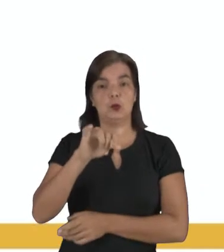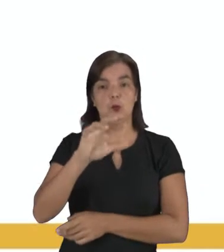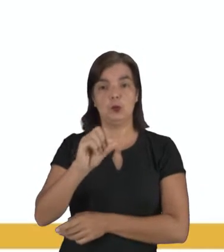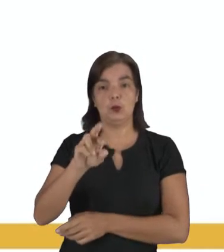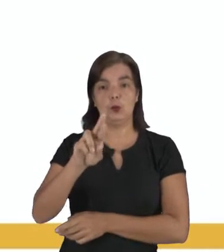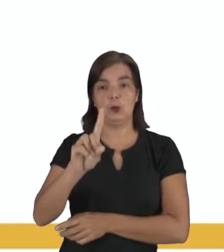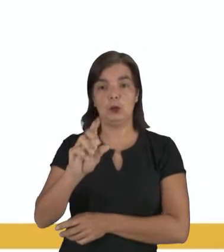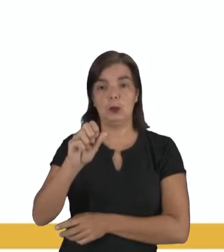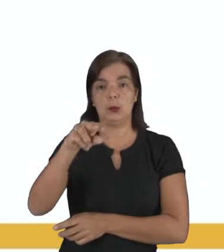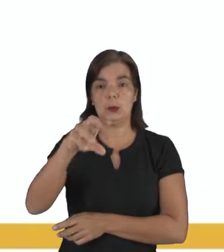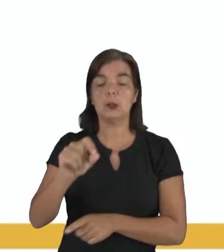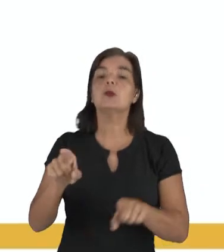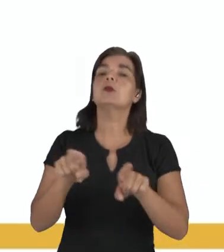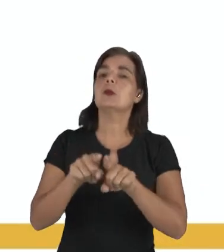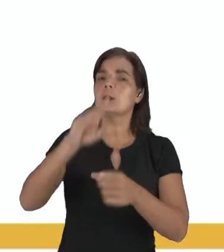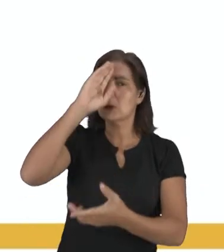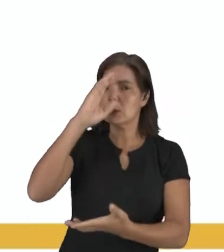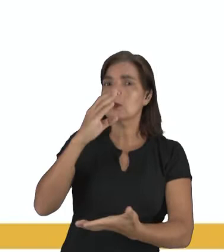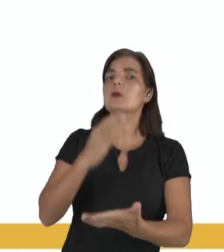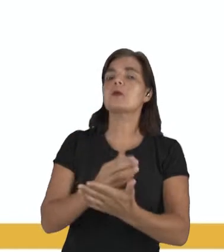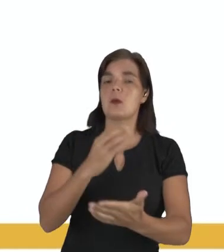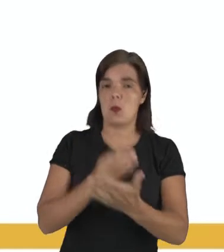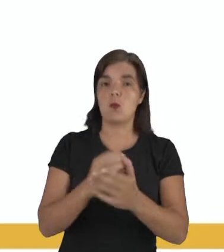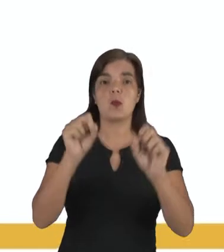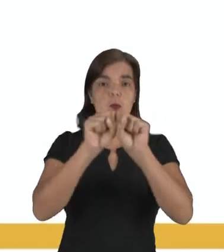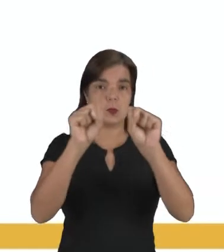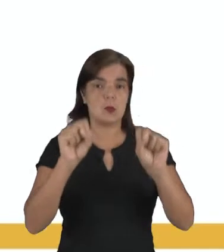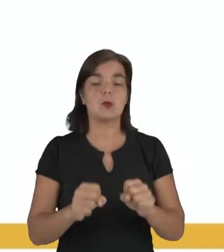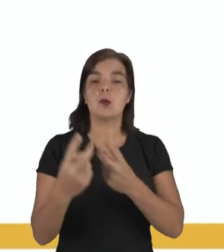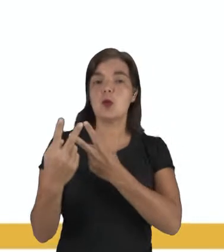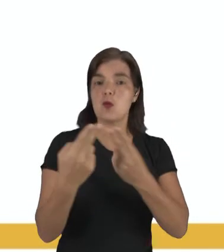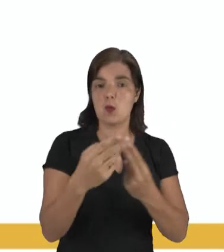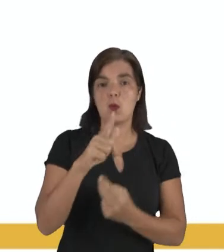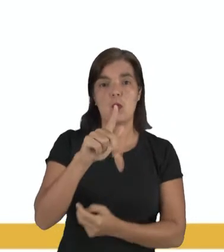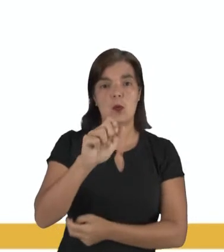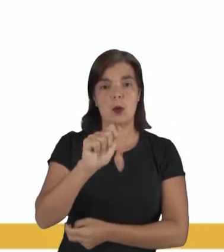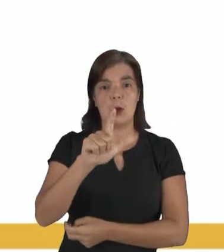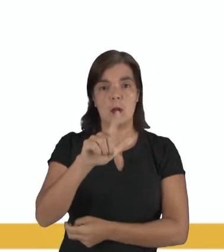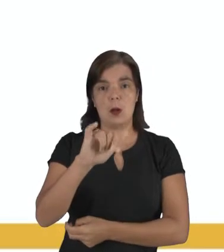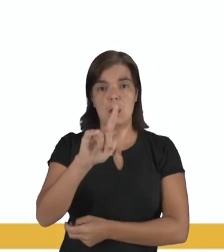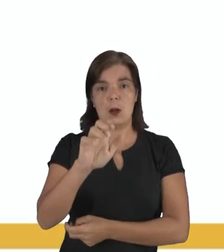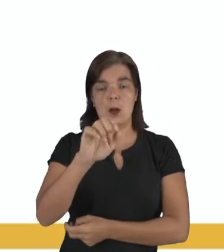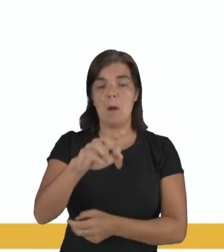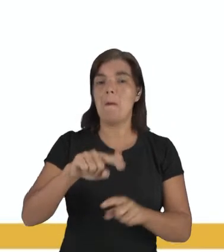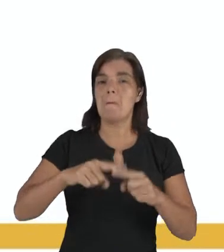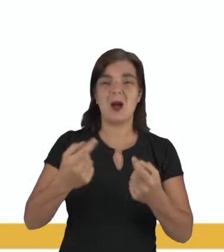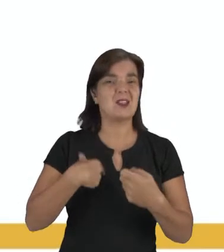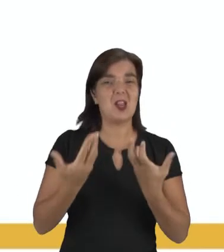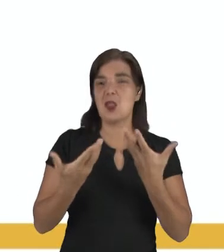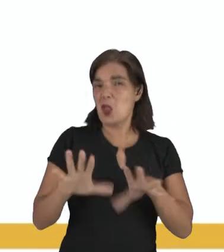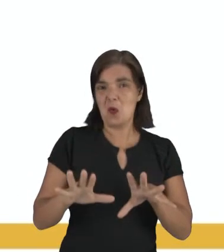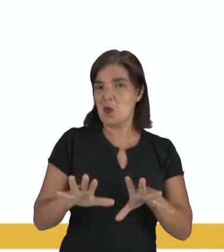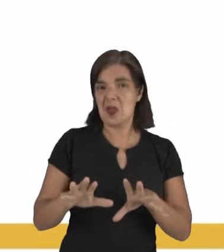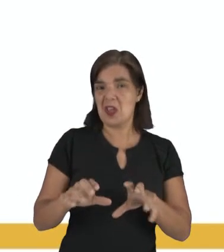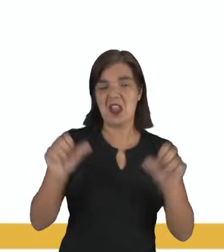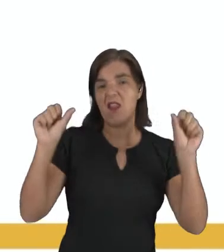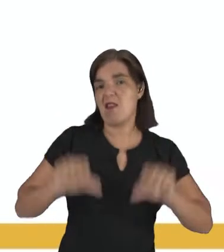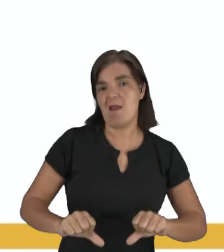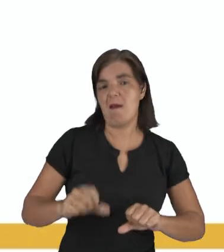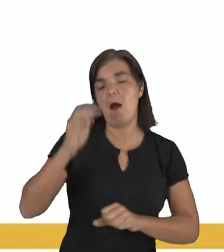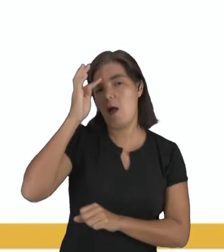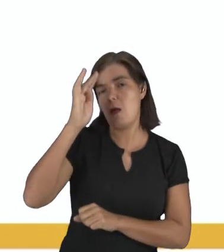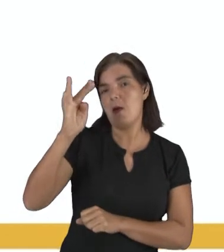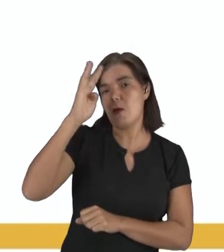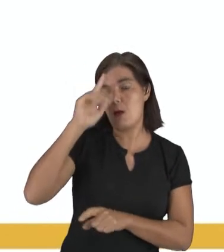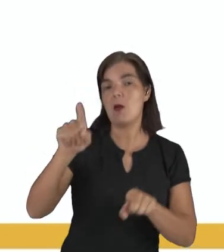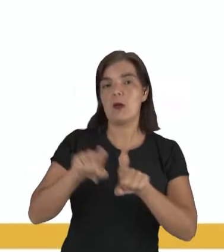segunda imagem, que também acreditava nesse sistema heliocêntrico, porém ele não quis negar a sua teoria,